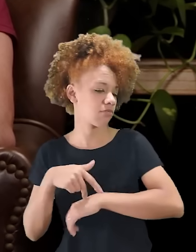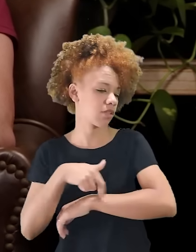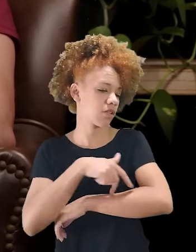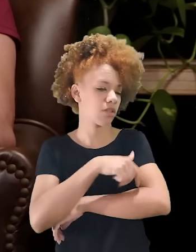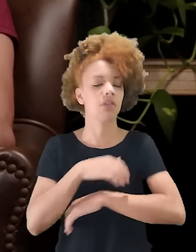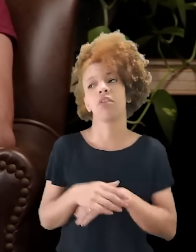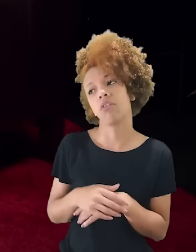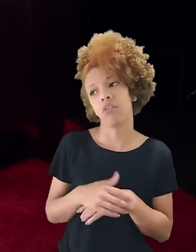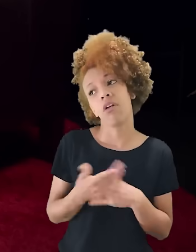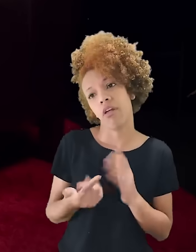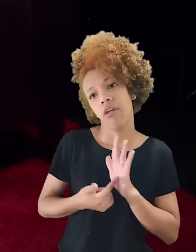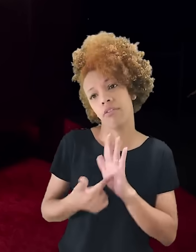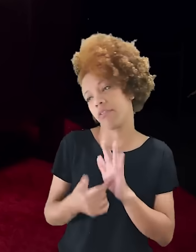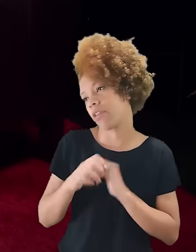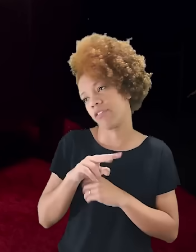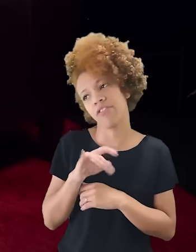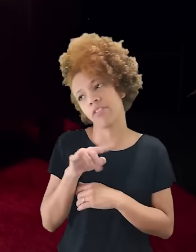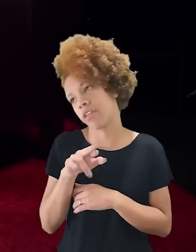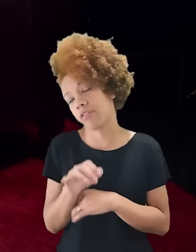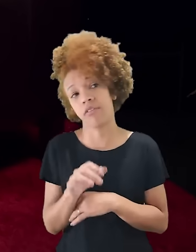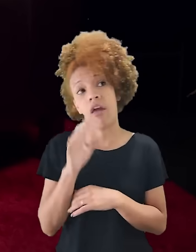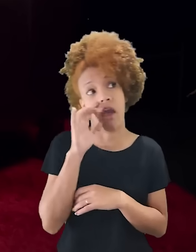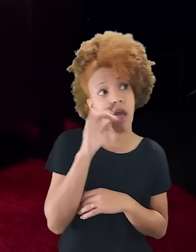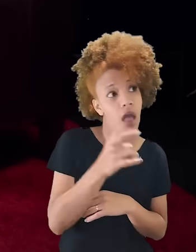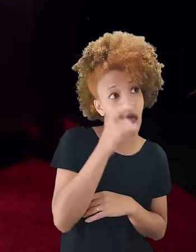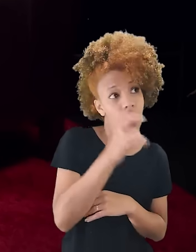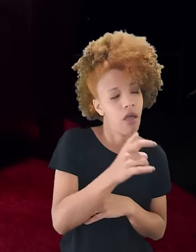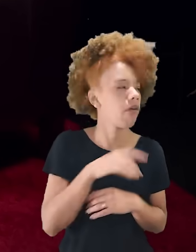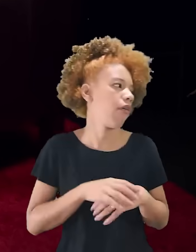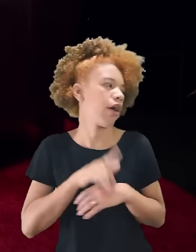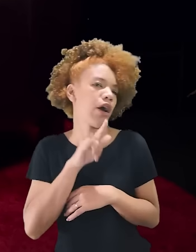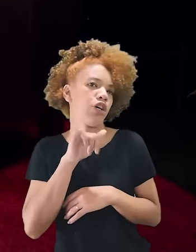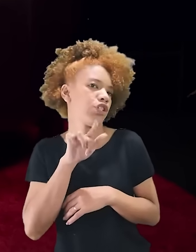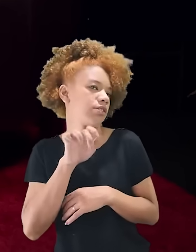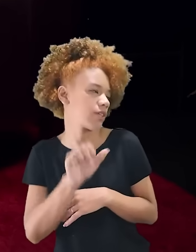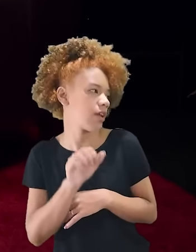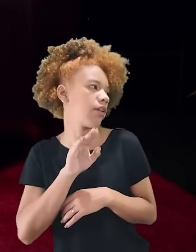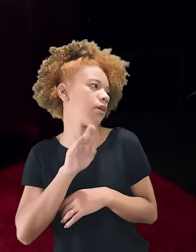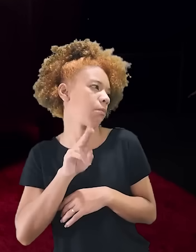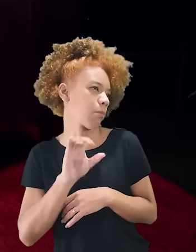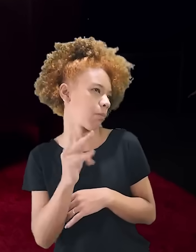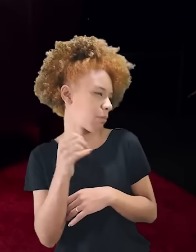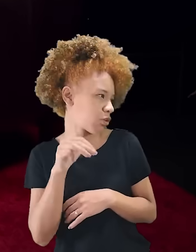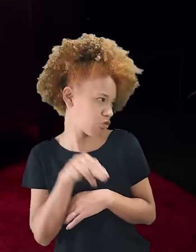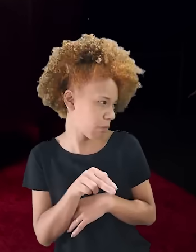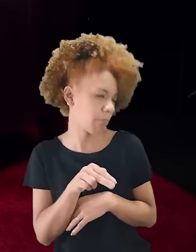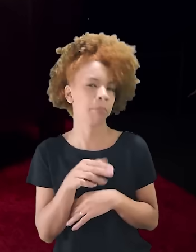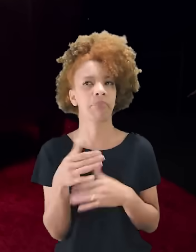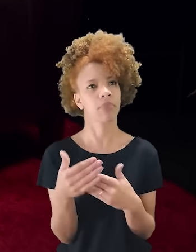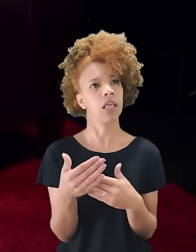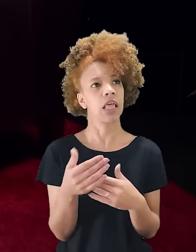desfilando você que tá em evidência você tem Evidente você ah fulana de a Gisele Bin é a que fecha o desfile da Vitoria